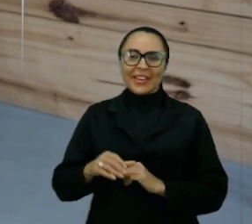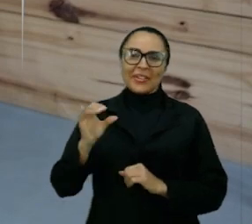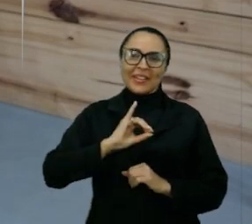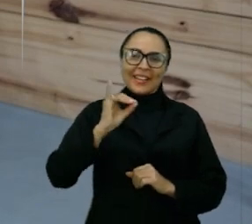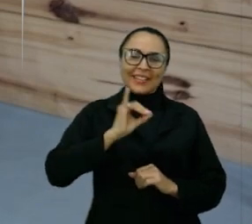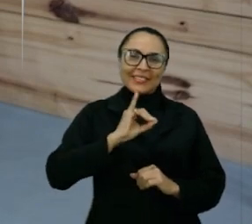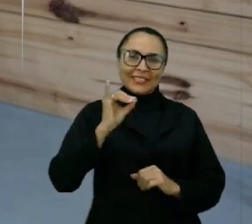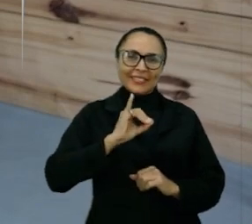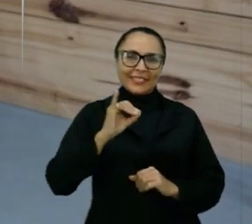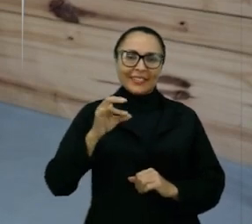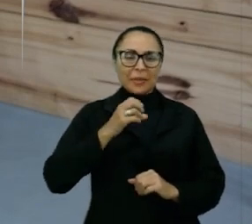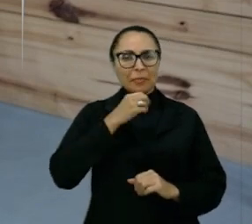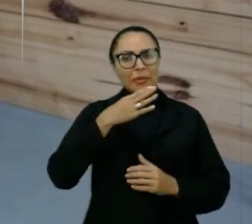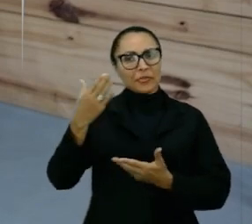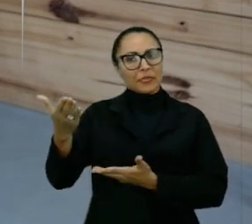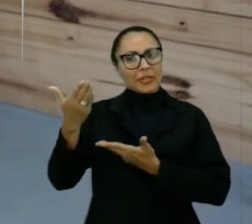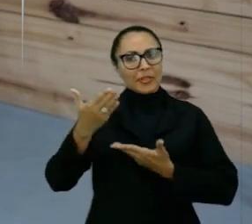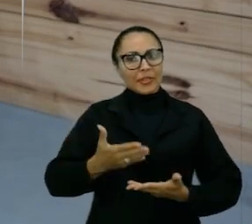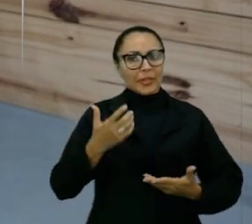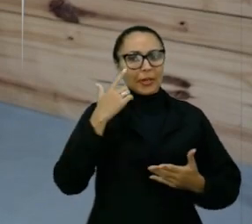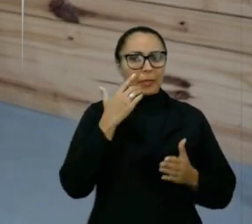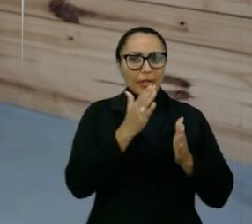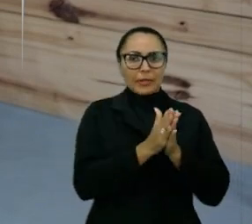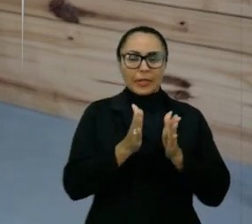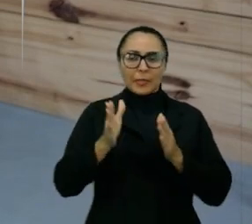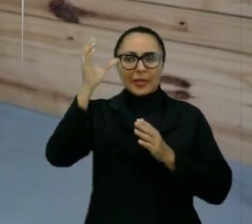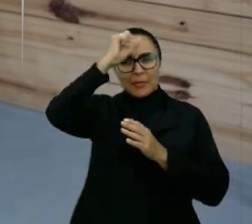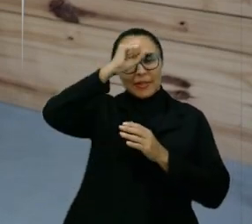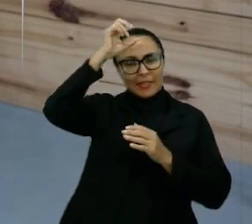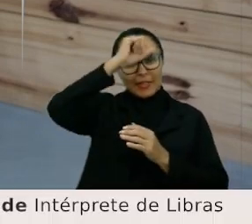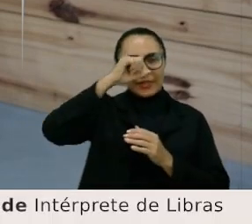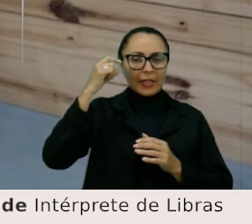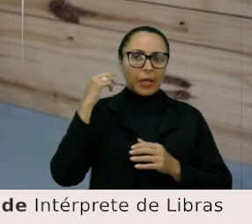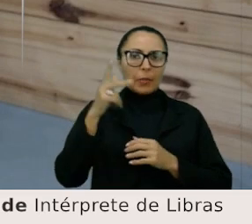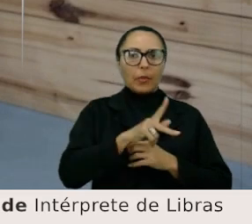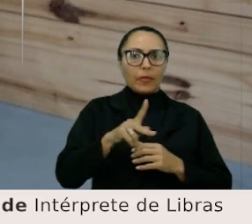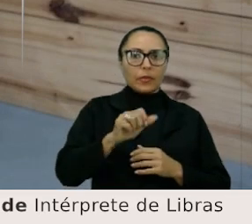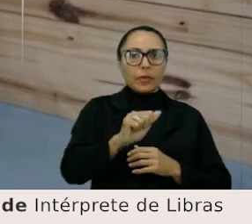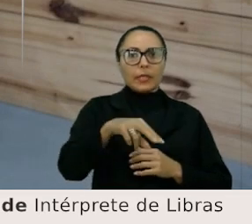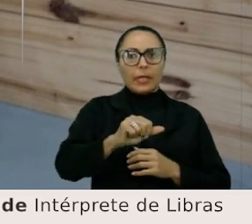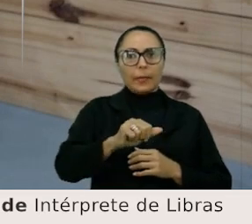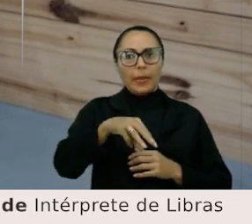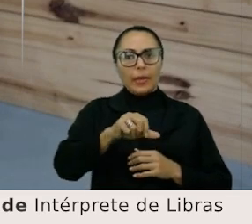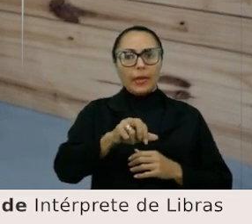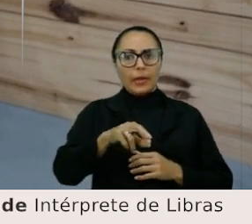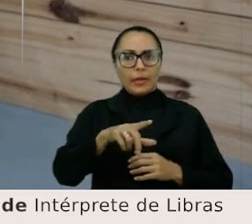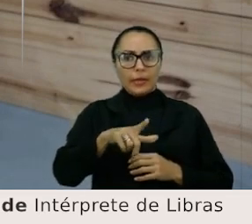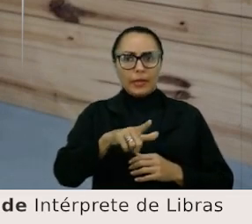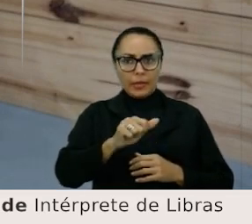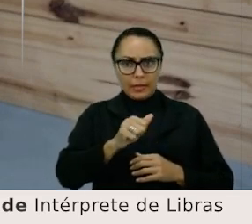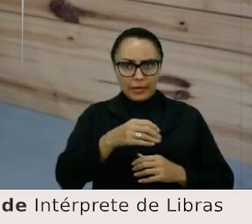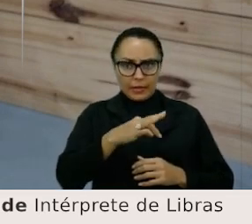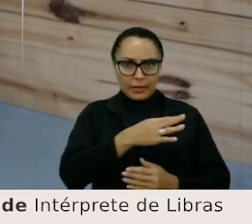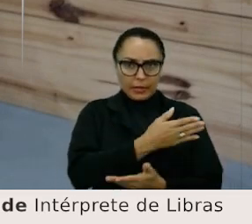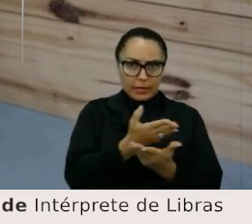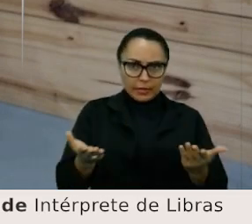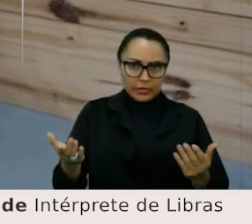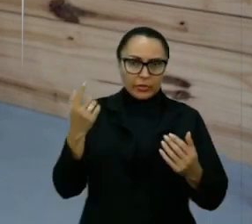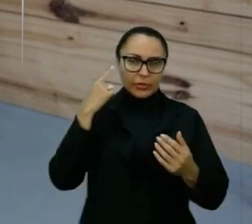Olá, estudante, seja bem-vinda a mais uma etapa de aprendizagem. Eu sou a professora Ana Marta, da disciplina de Gestão da